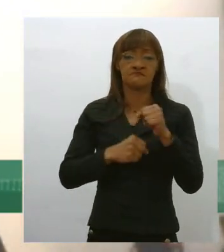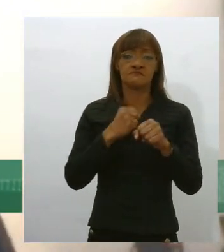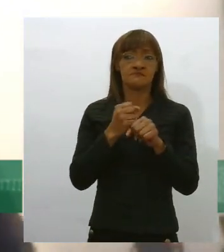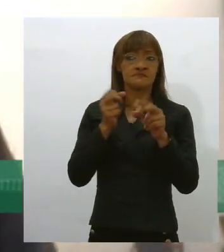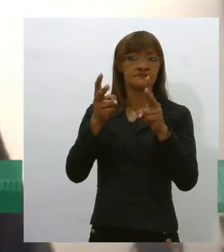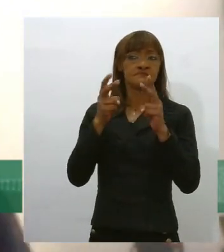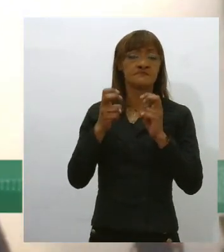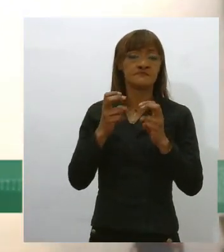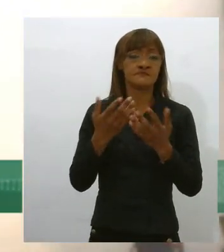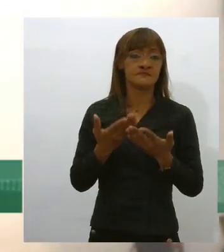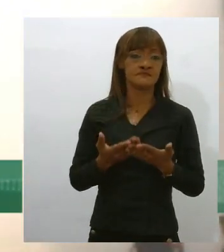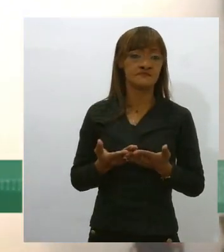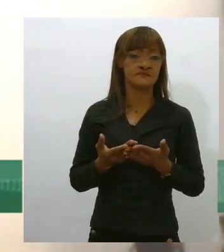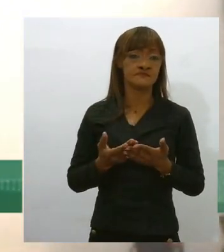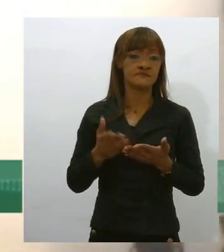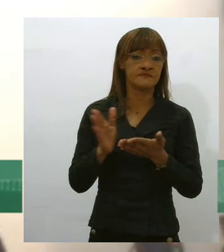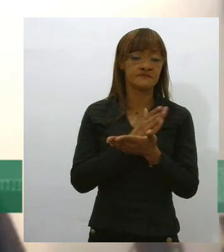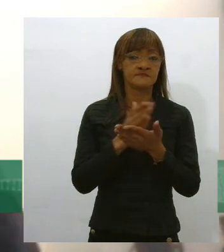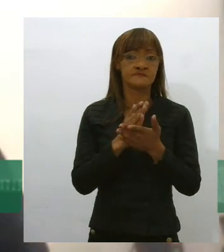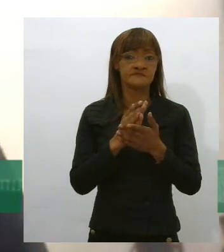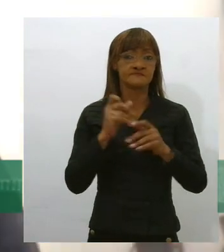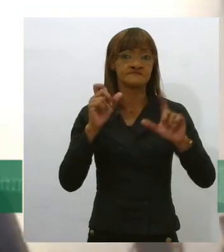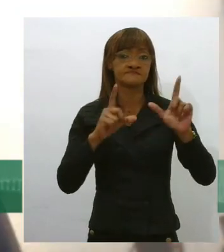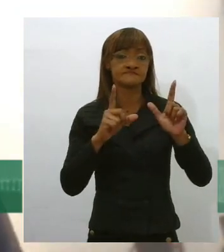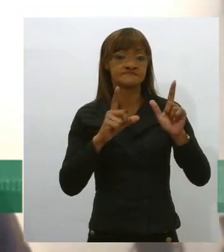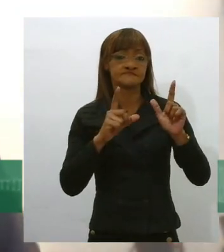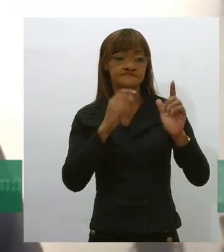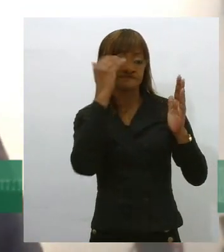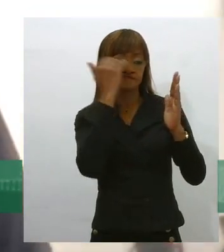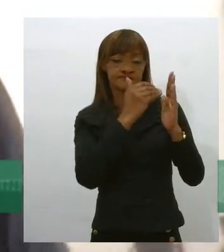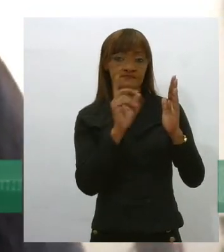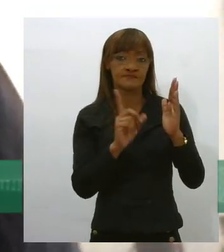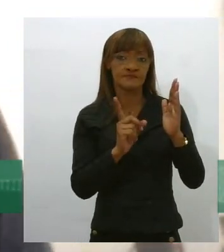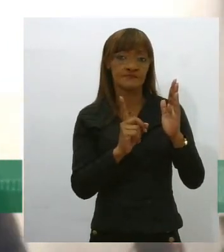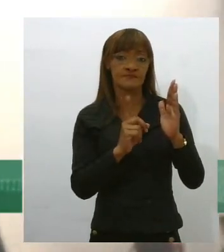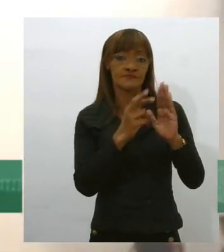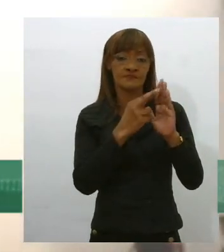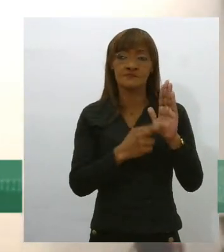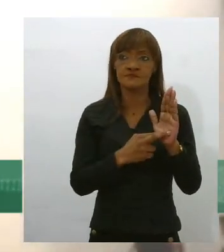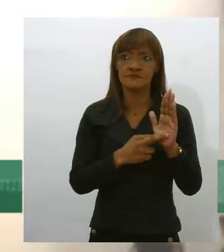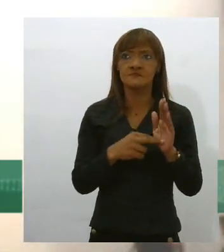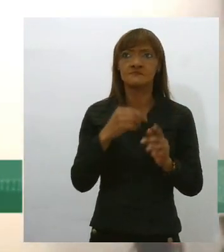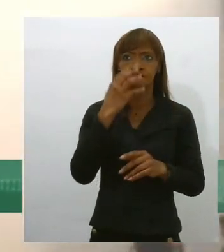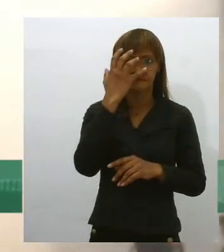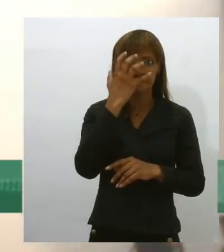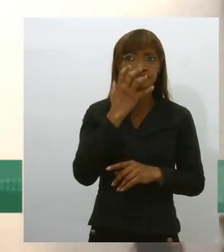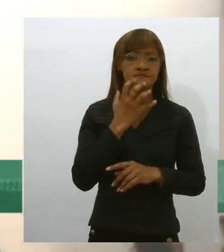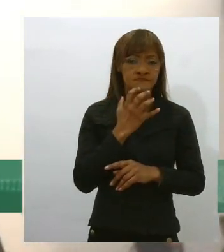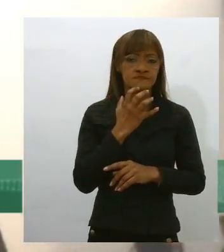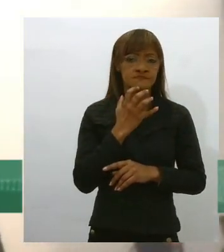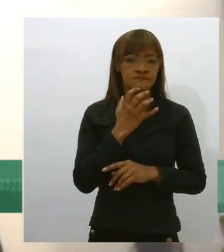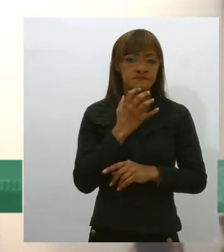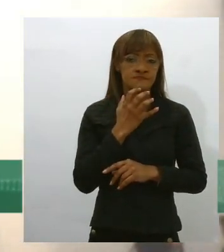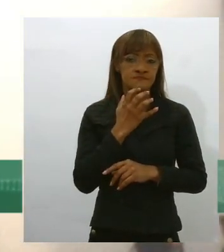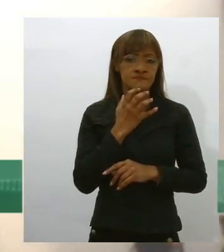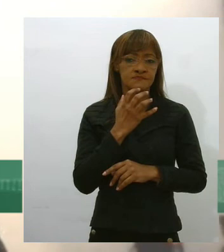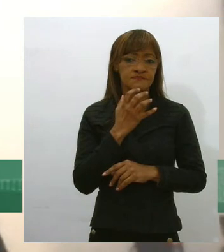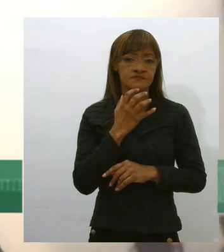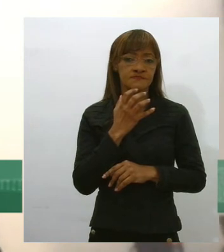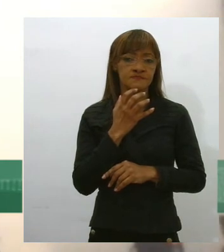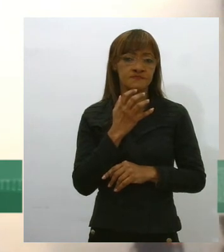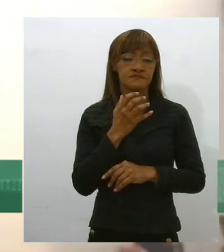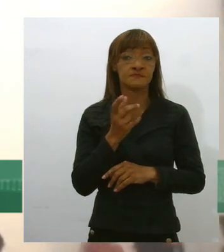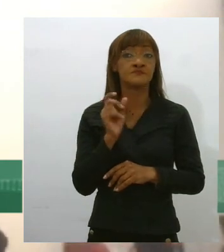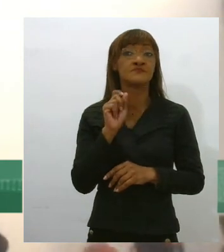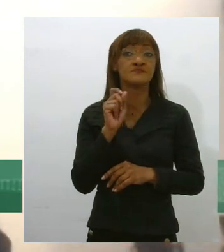sinais não estou cumprindo o prefeito Cor Só isso é muito sério o quê que Embasa isso daí o lucro Ou